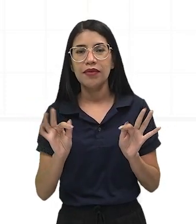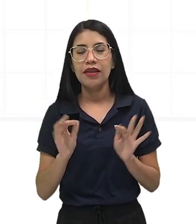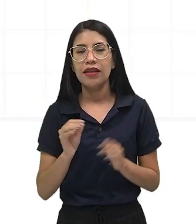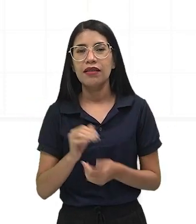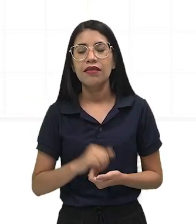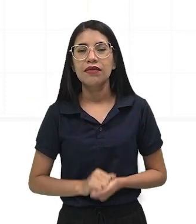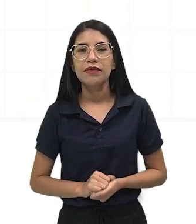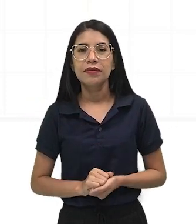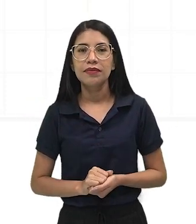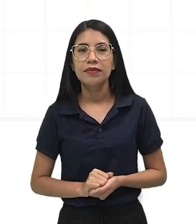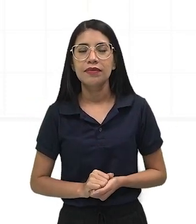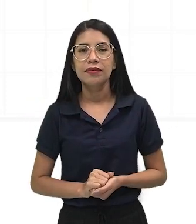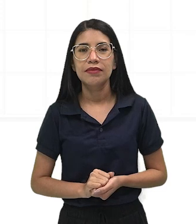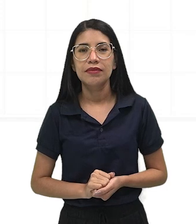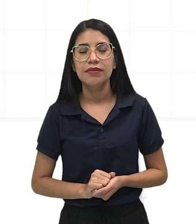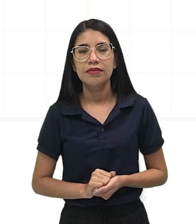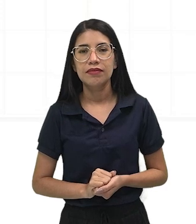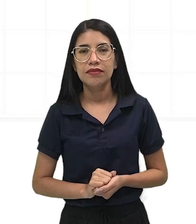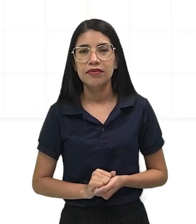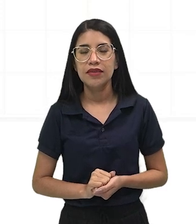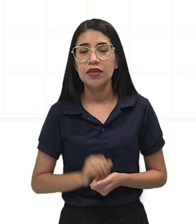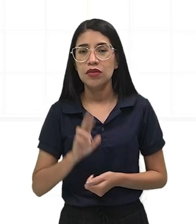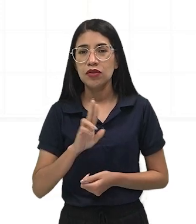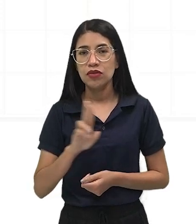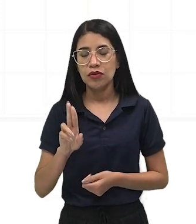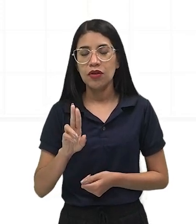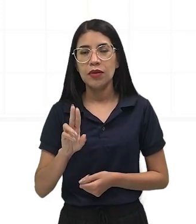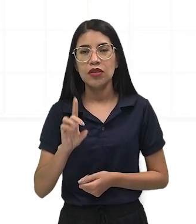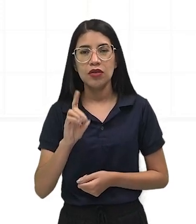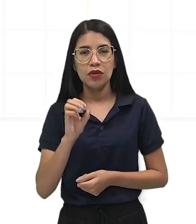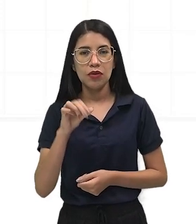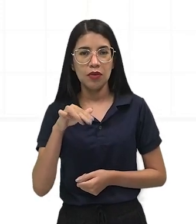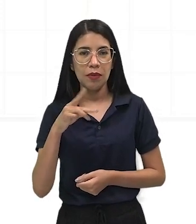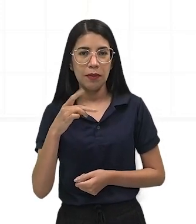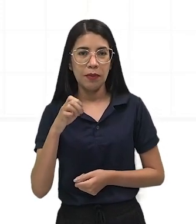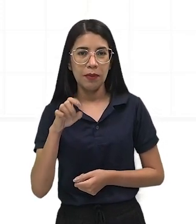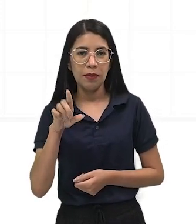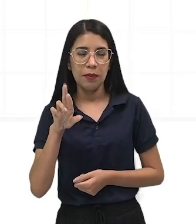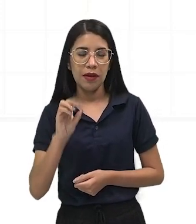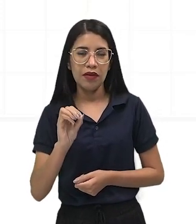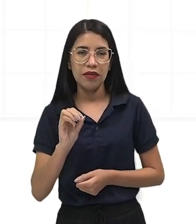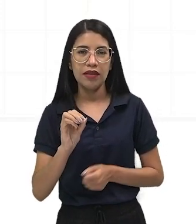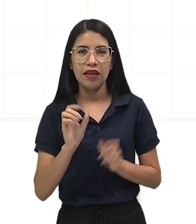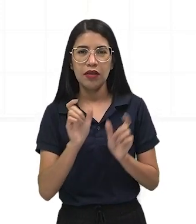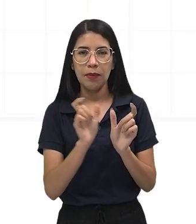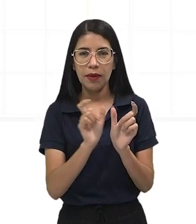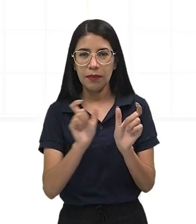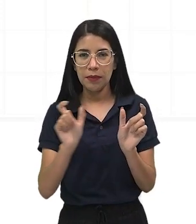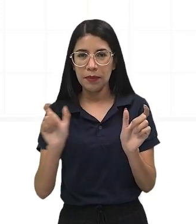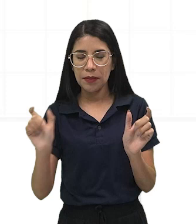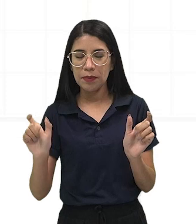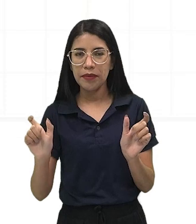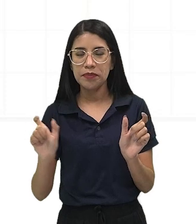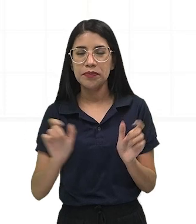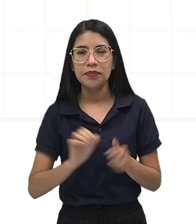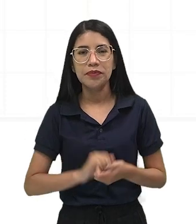tela. Vamos chamar ele de Dom Pedro II, é melhor, gente? São muitas pessoas aí num homem só.